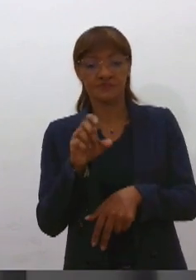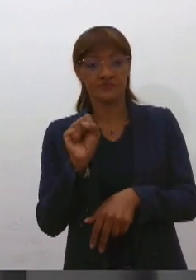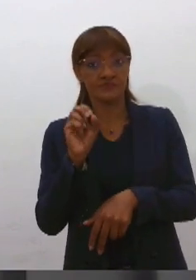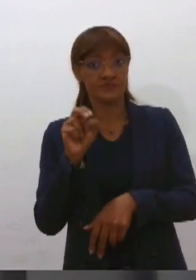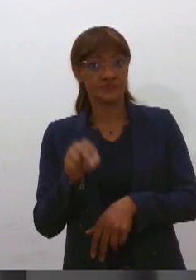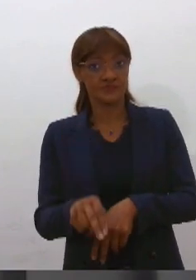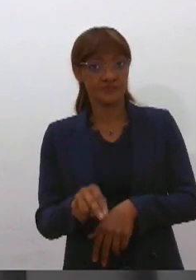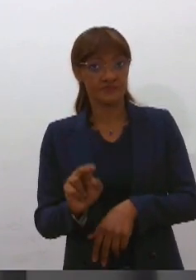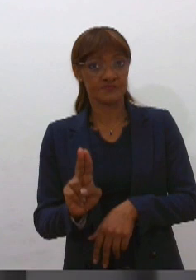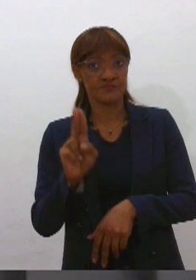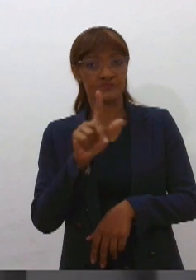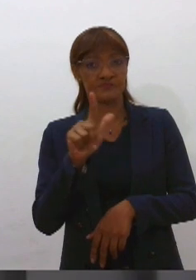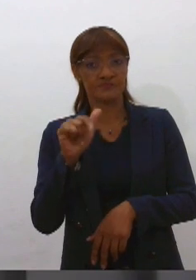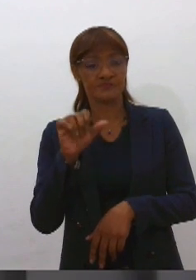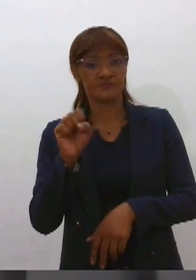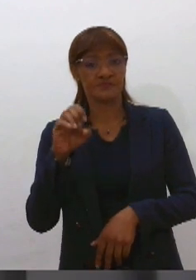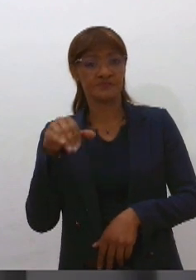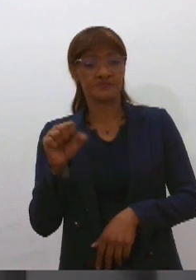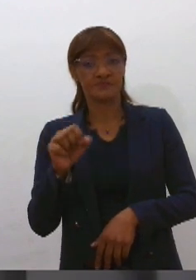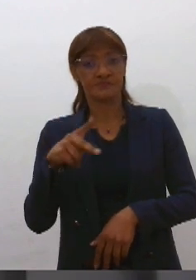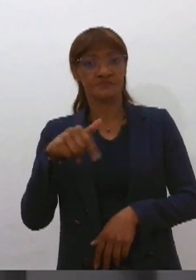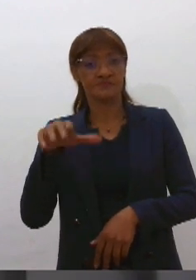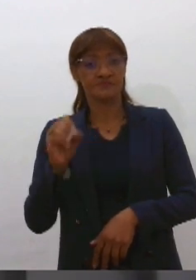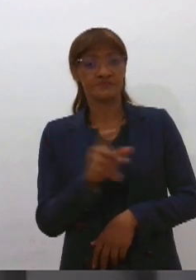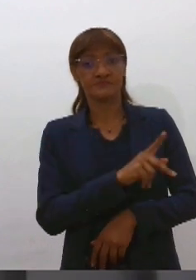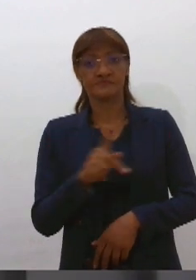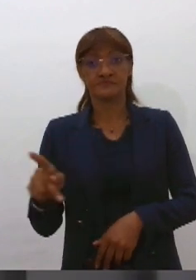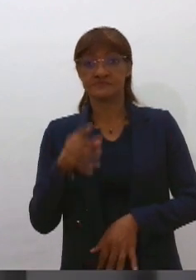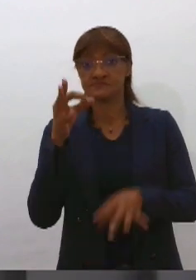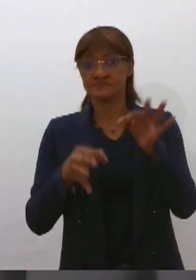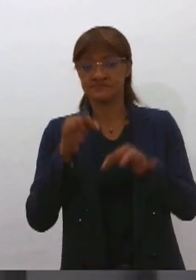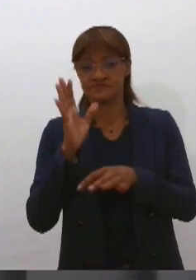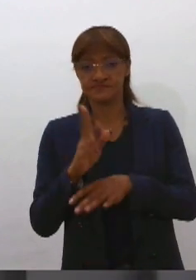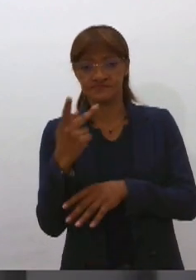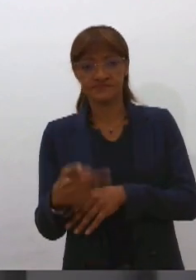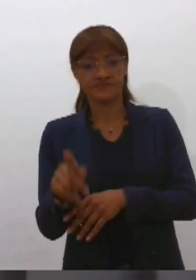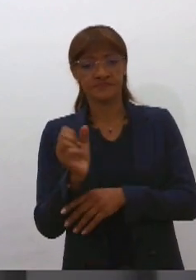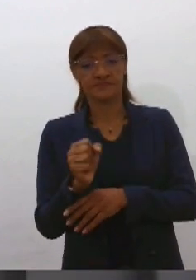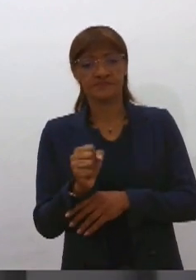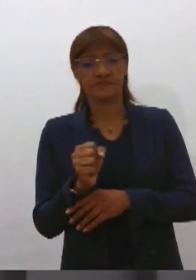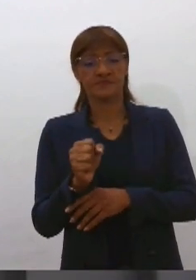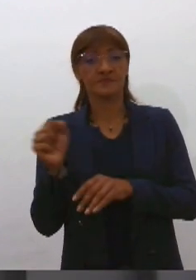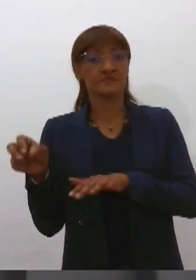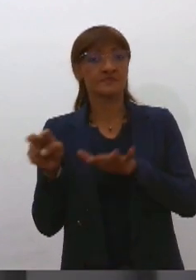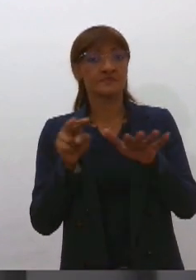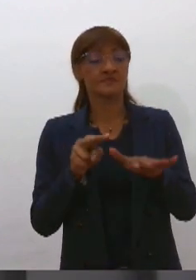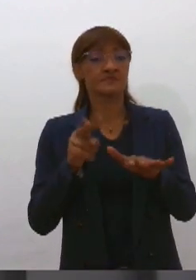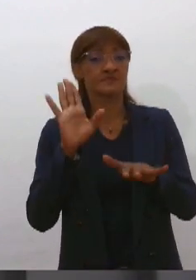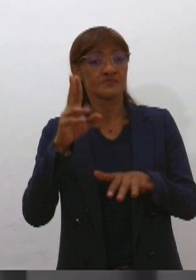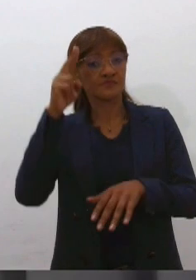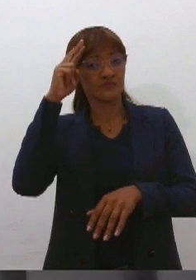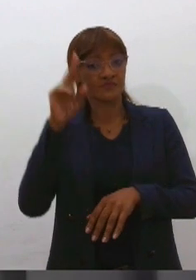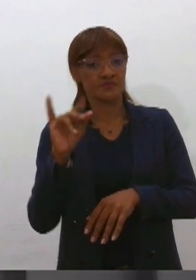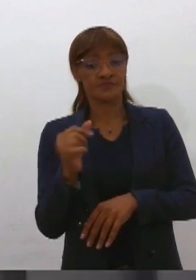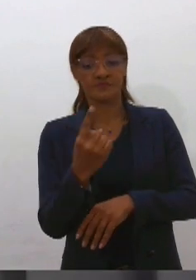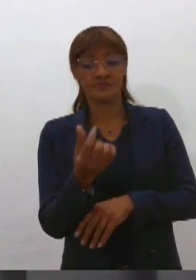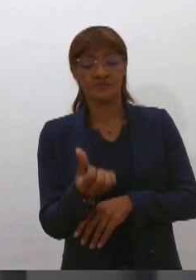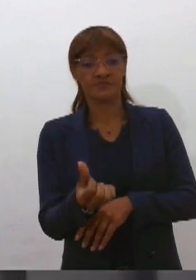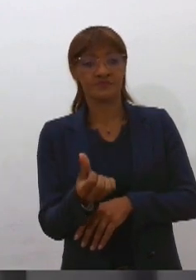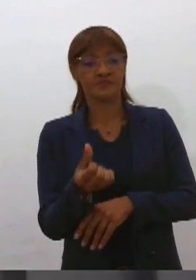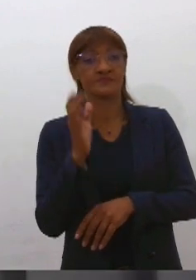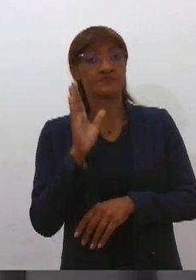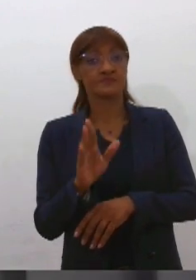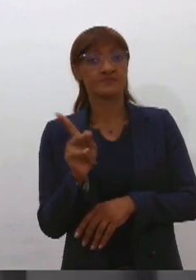Poder Judiciário de Sergipe. O evento aconteceu na última segunda-feira, dia 16, no Palácio da Justiça